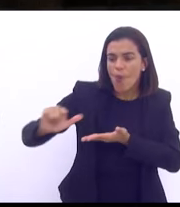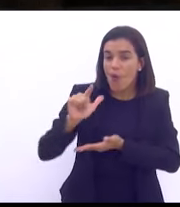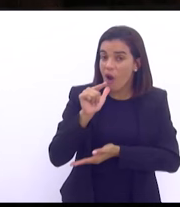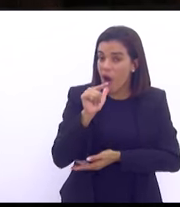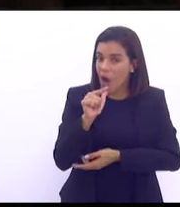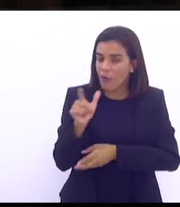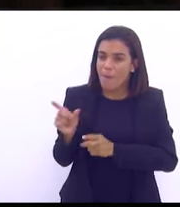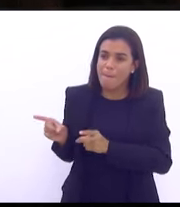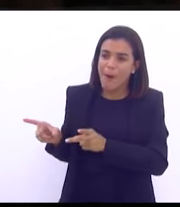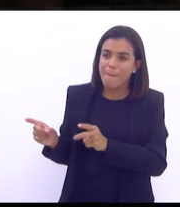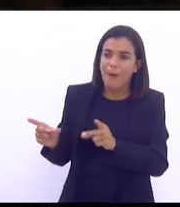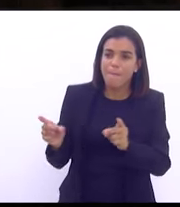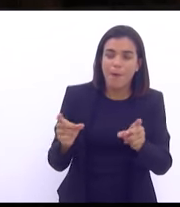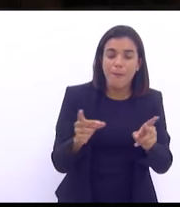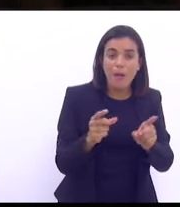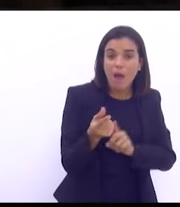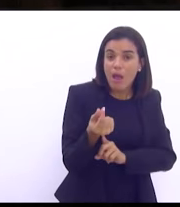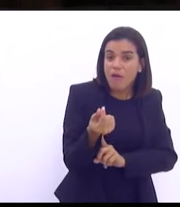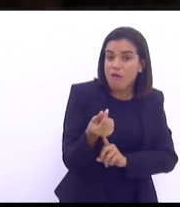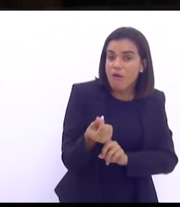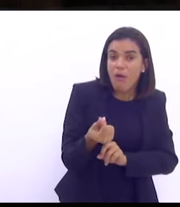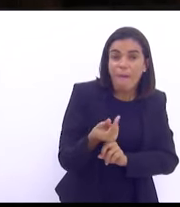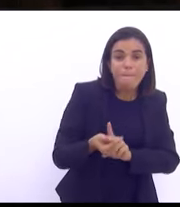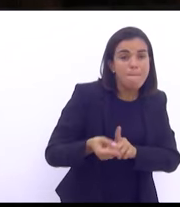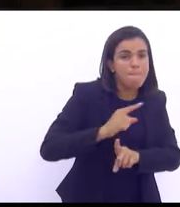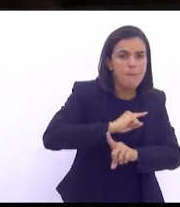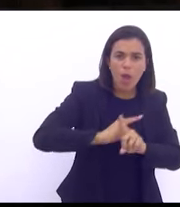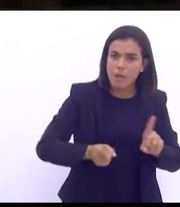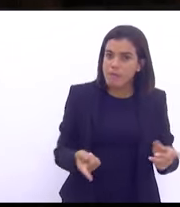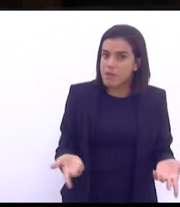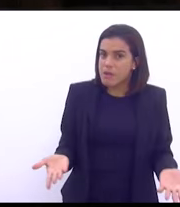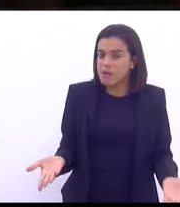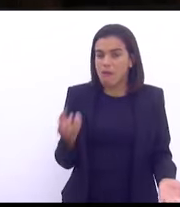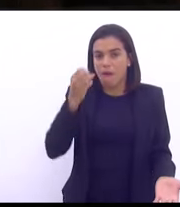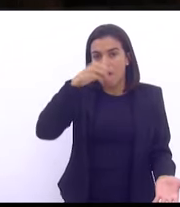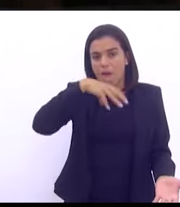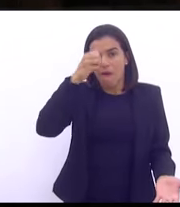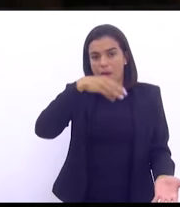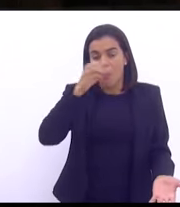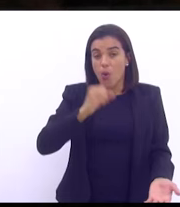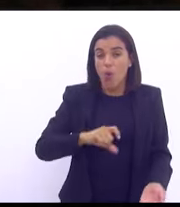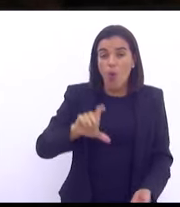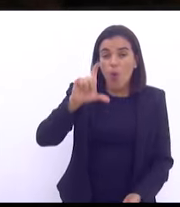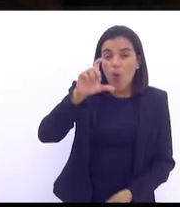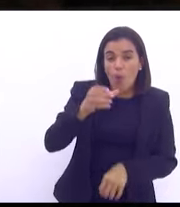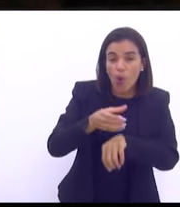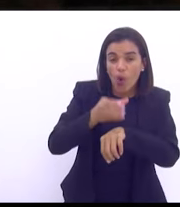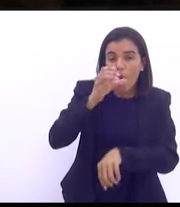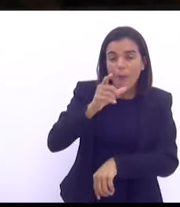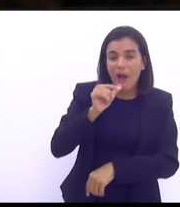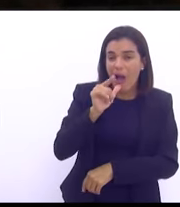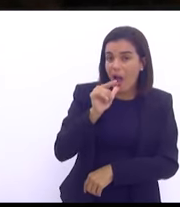vendida, era a preços proibitivos. Dizia-se que vendia um copinho d'água por